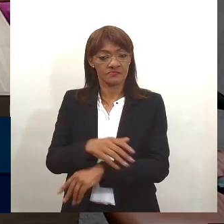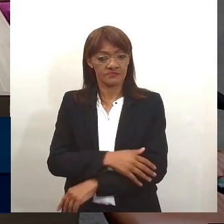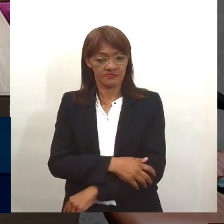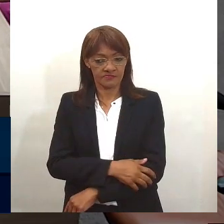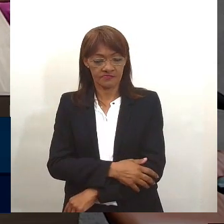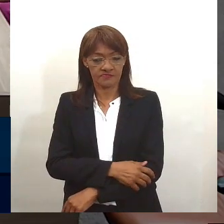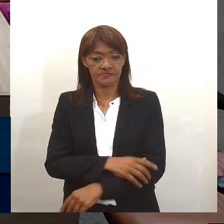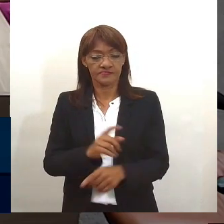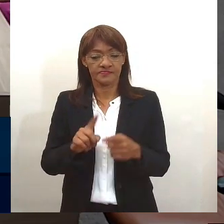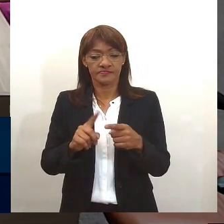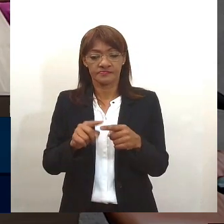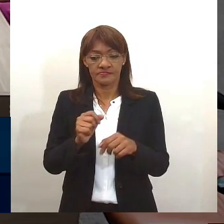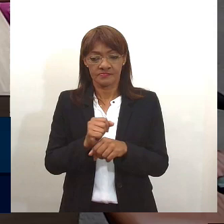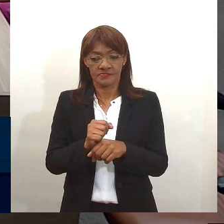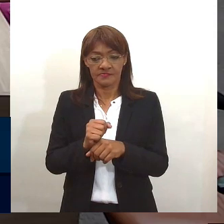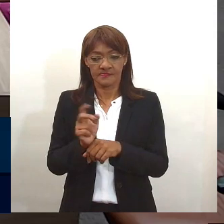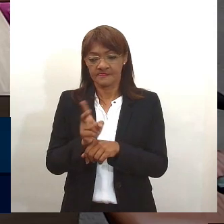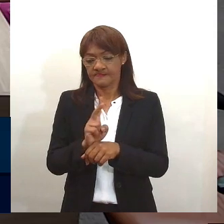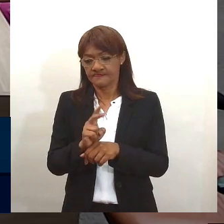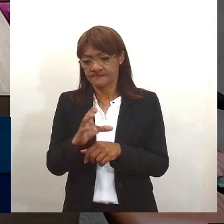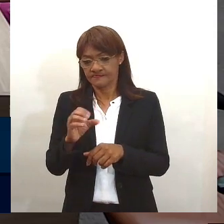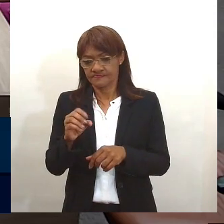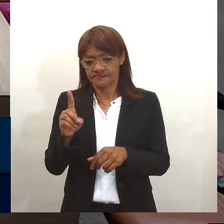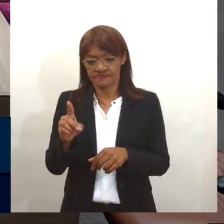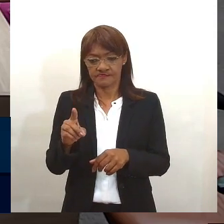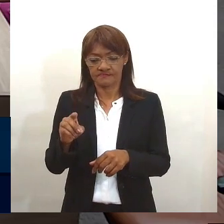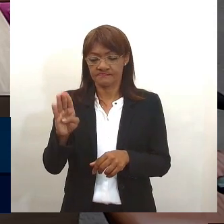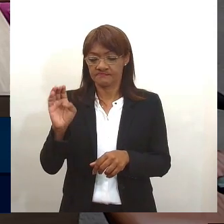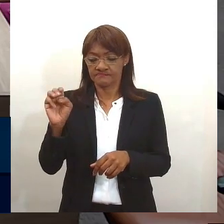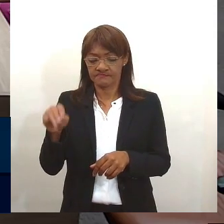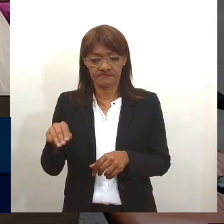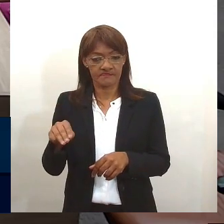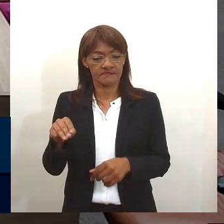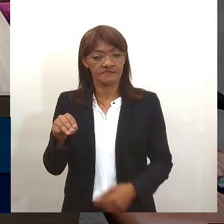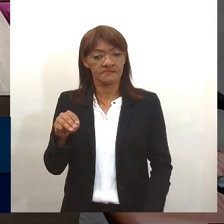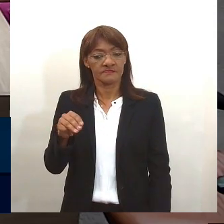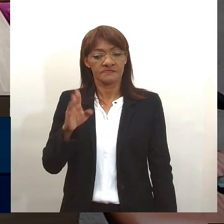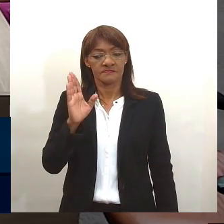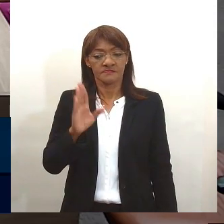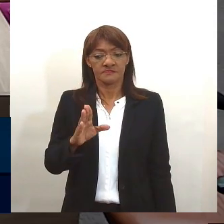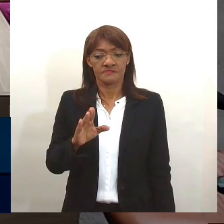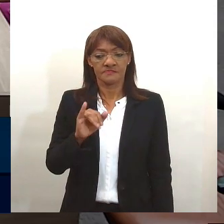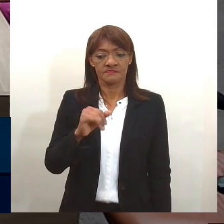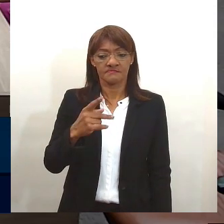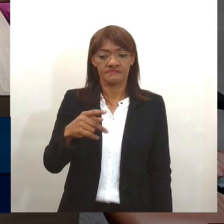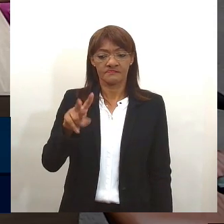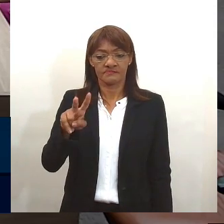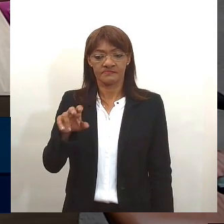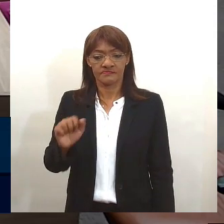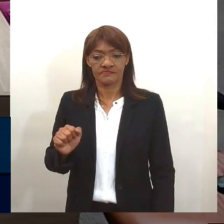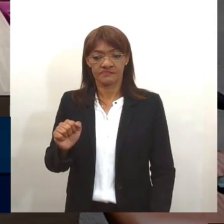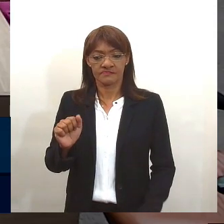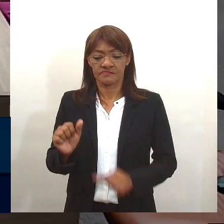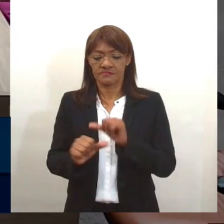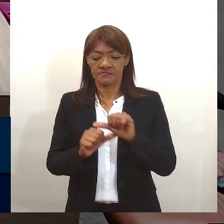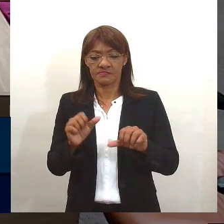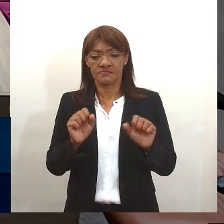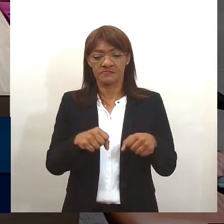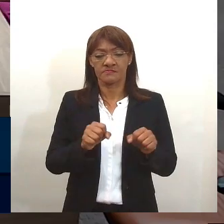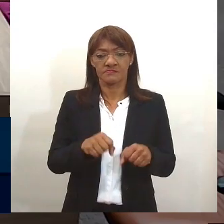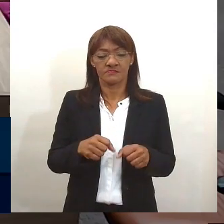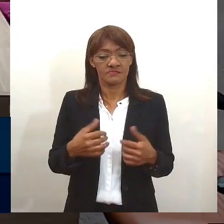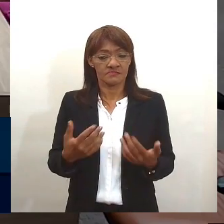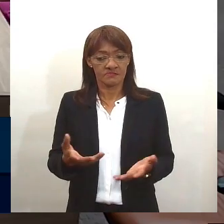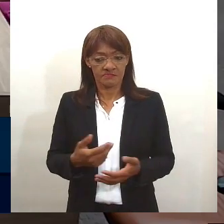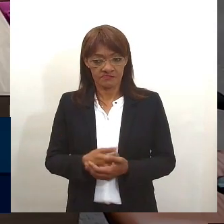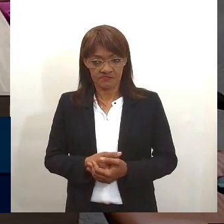casa, de IPVA para motos de até 160 cilindradas, para família de até 2 salários mínimos.